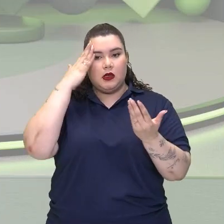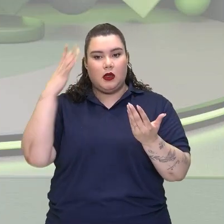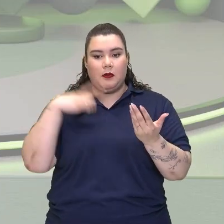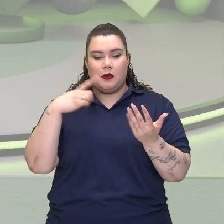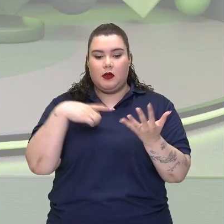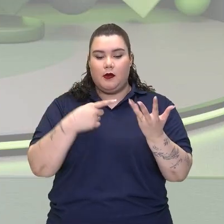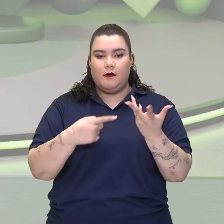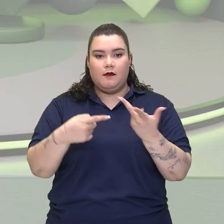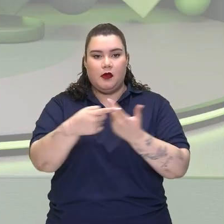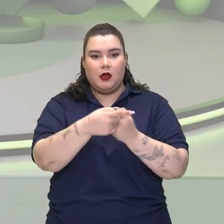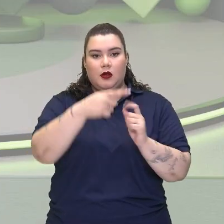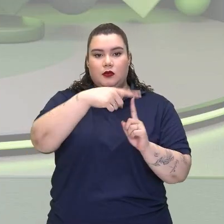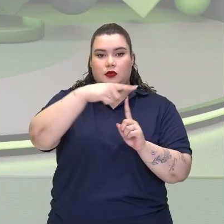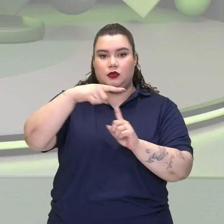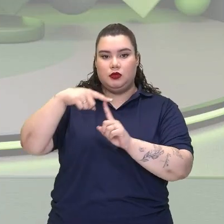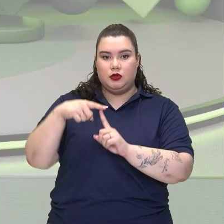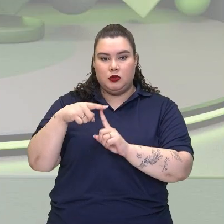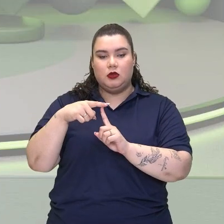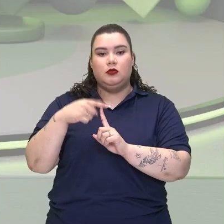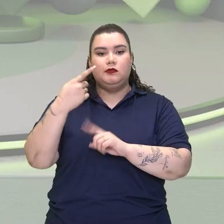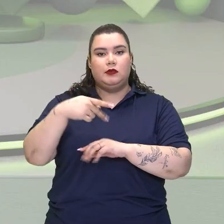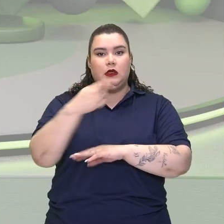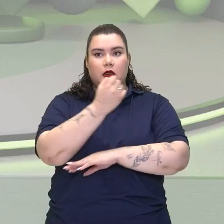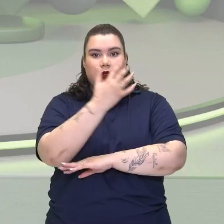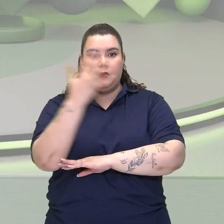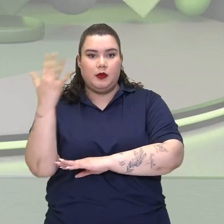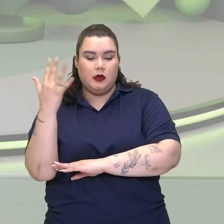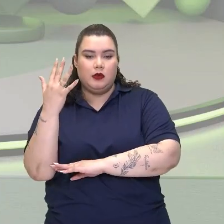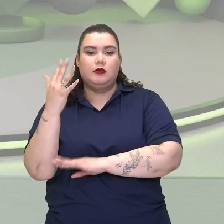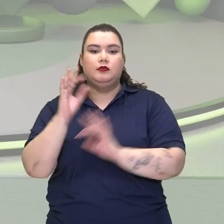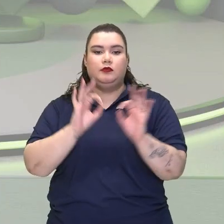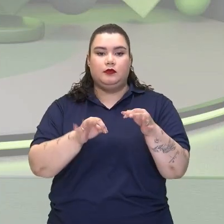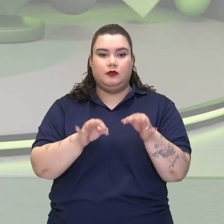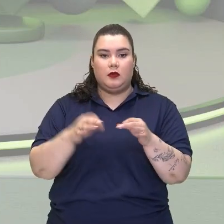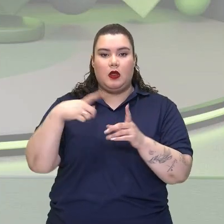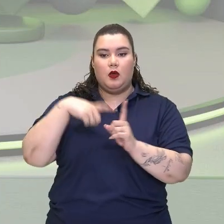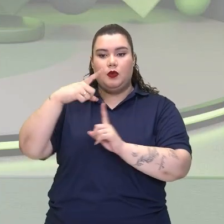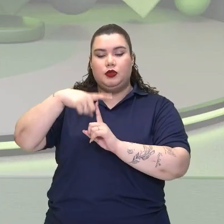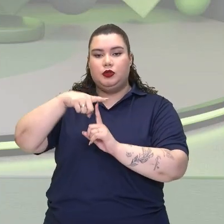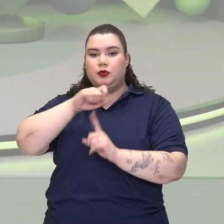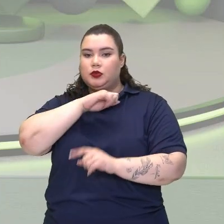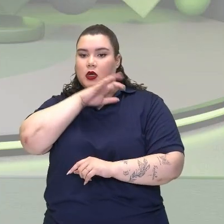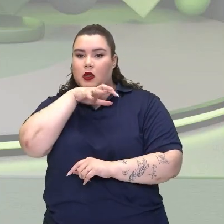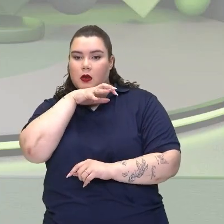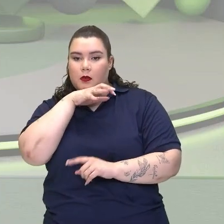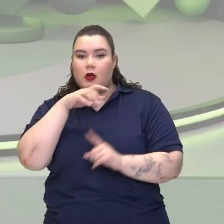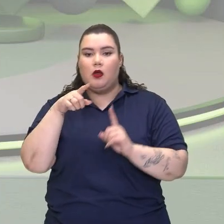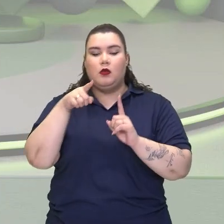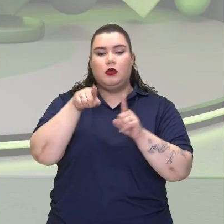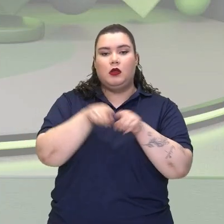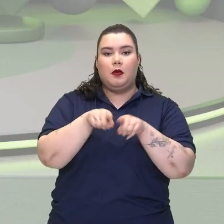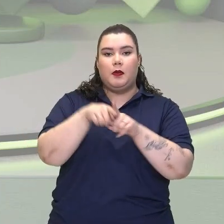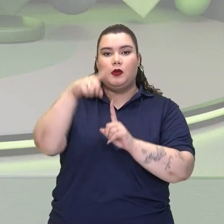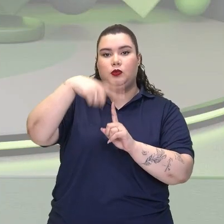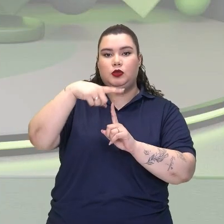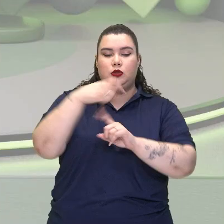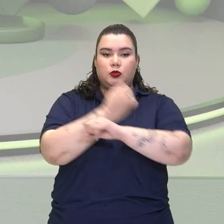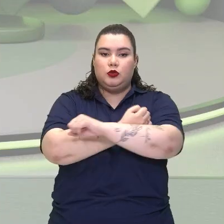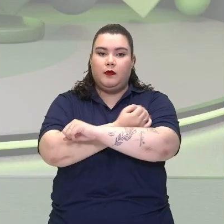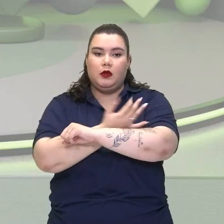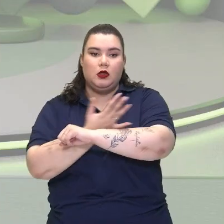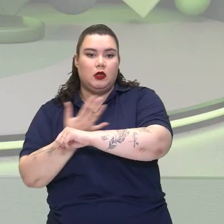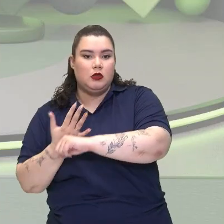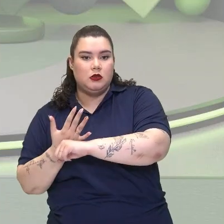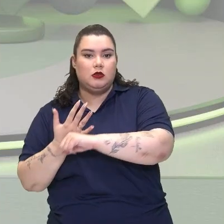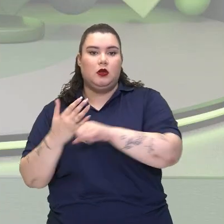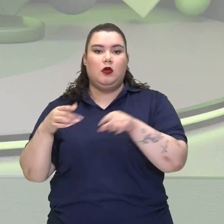de espécies na natureza, lembrando que tanto espécies animal quanto espécie vegetal, espécies que